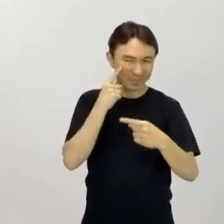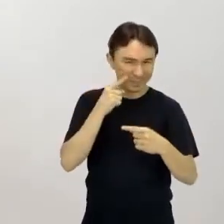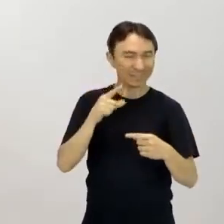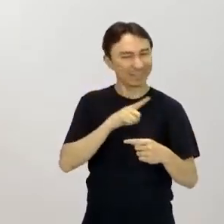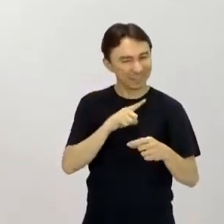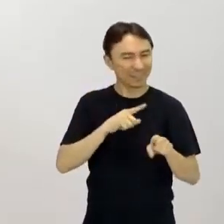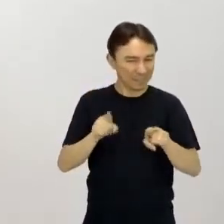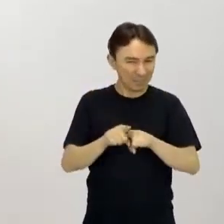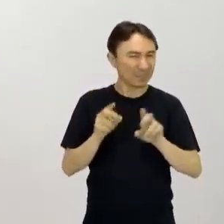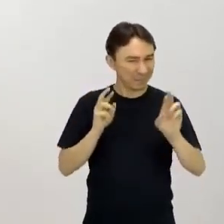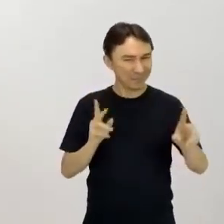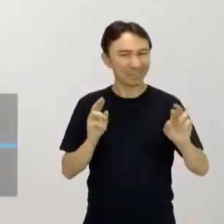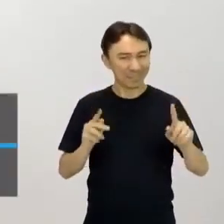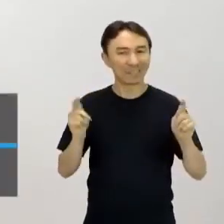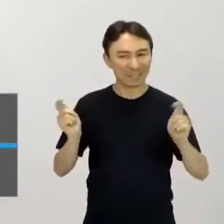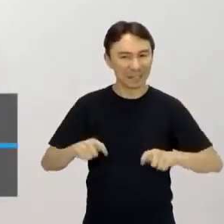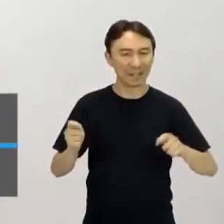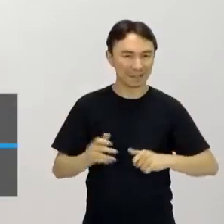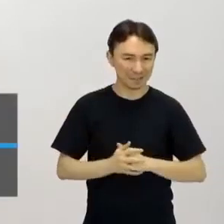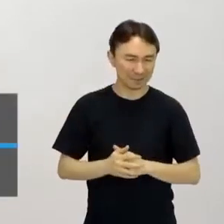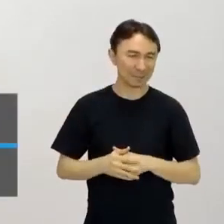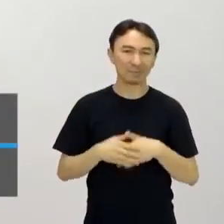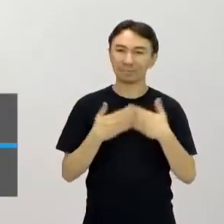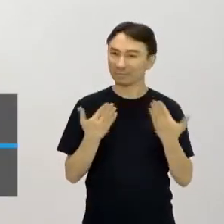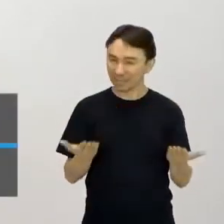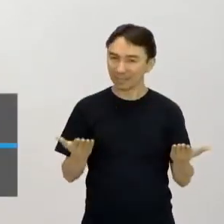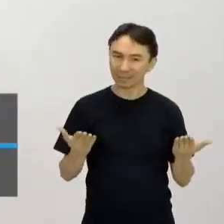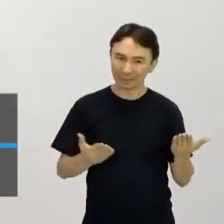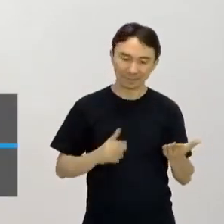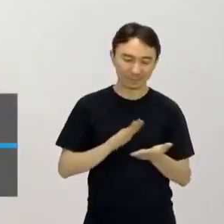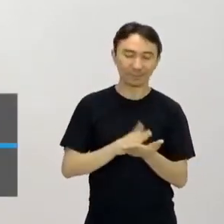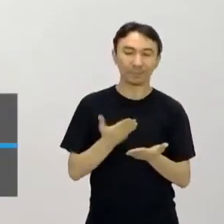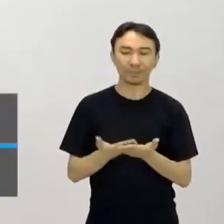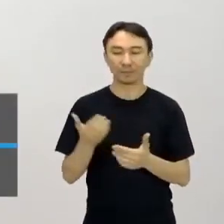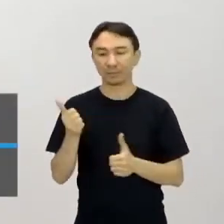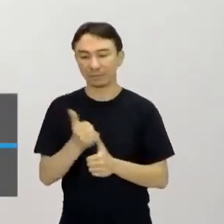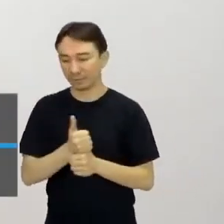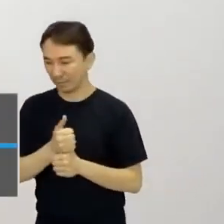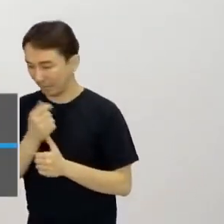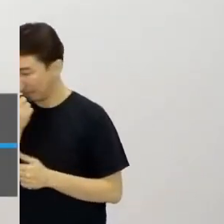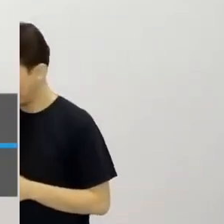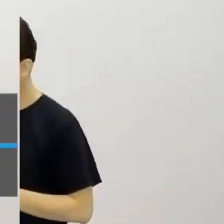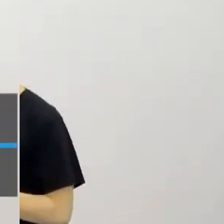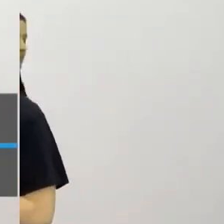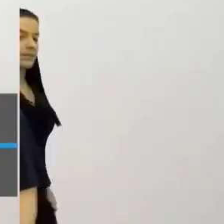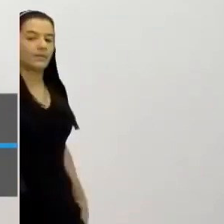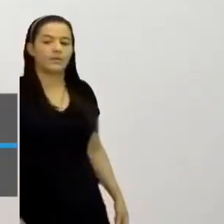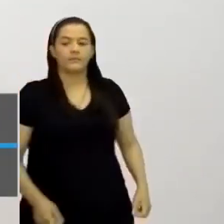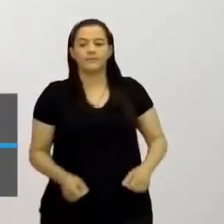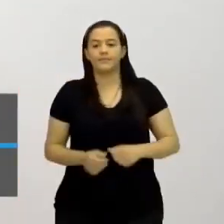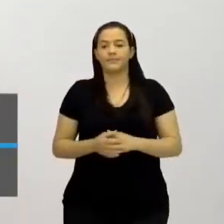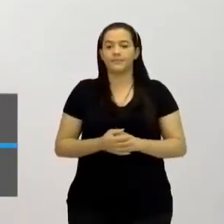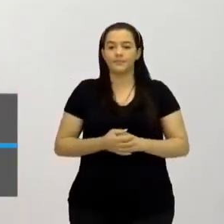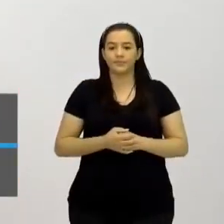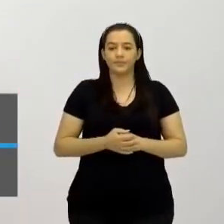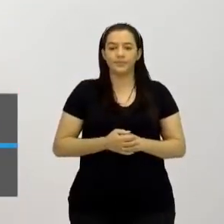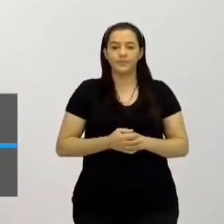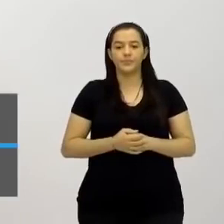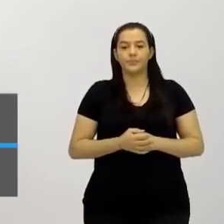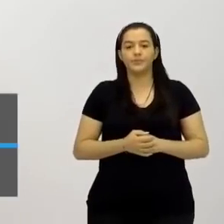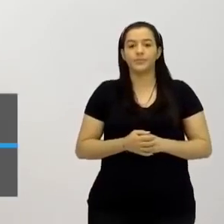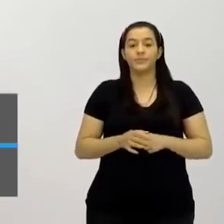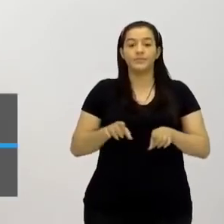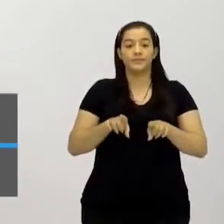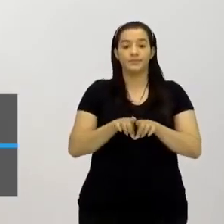de fazer também. Mas, em suma, né, é isso. A gente sempre divide pelo número de baixo e multiplica